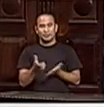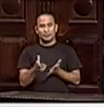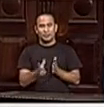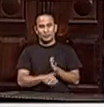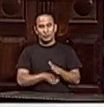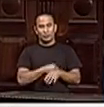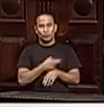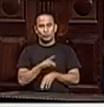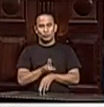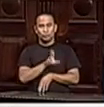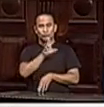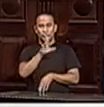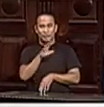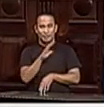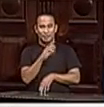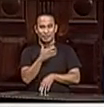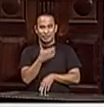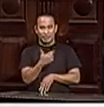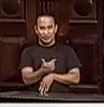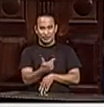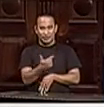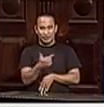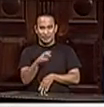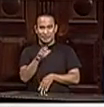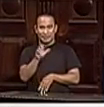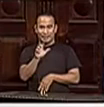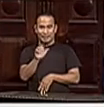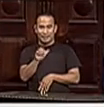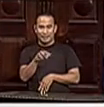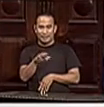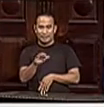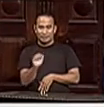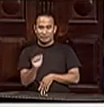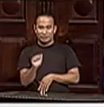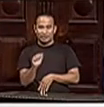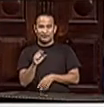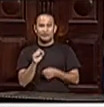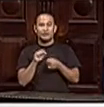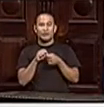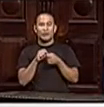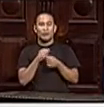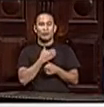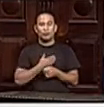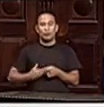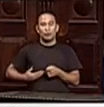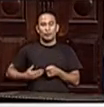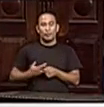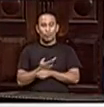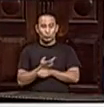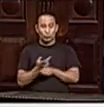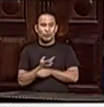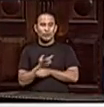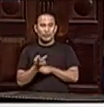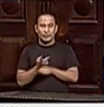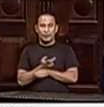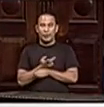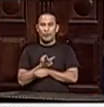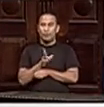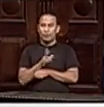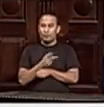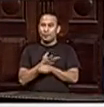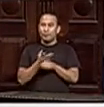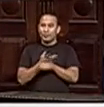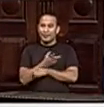caixa 2 durante a campanha eleitoral, é um governador cassado. Foi cassado